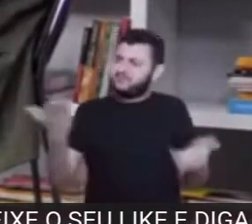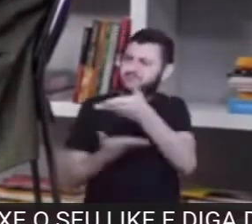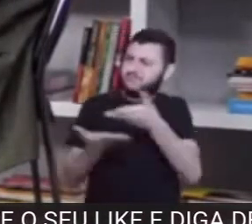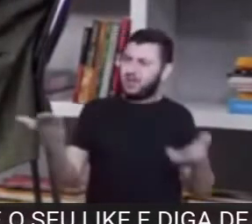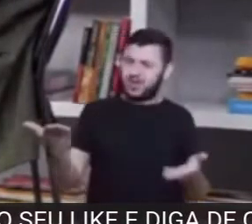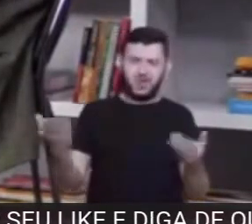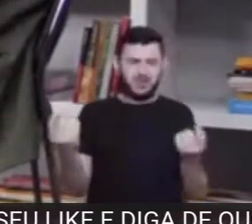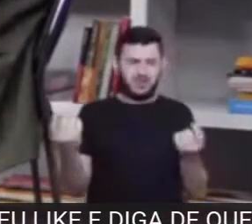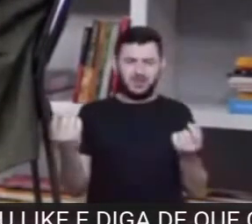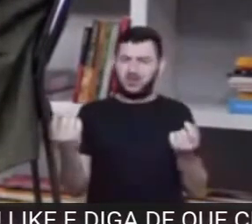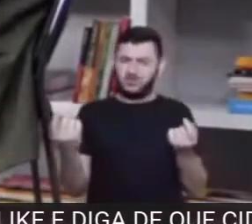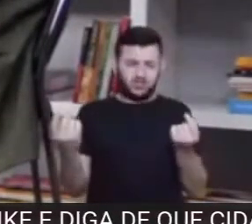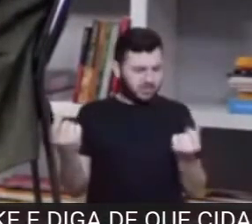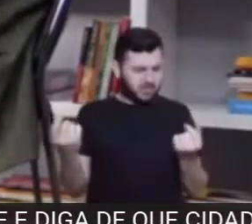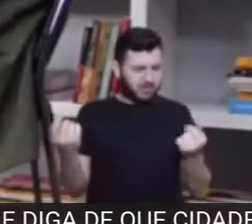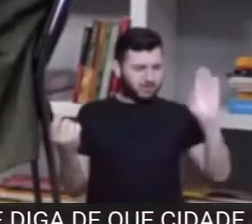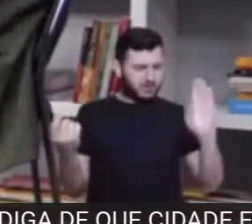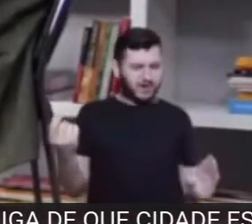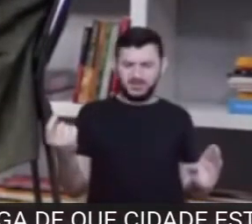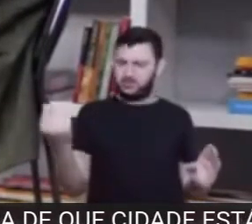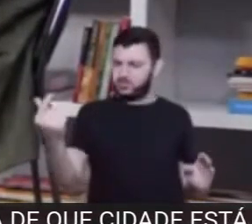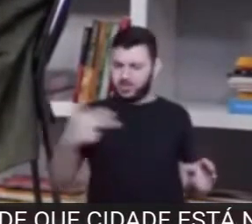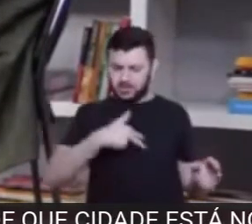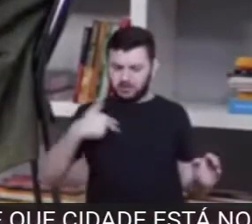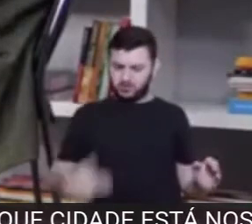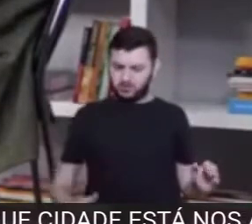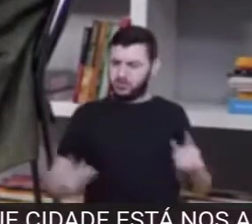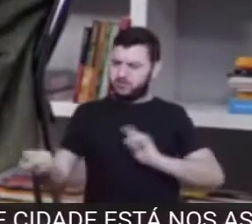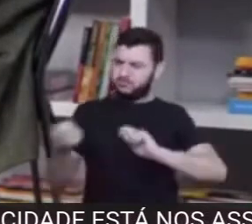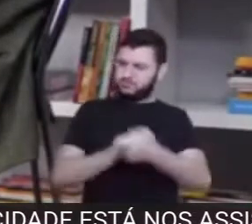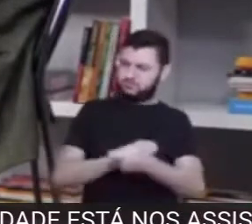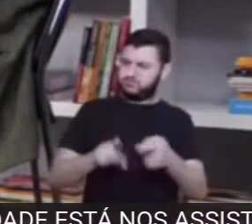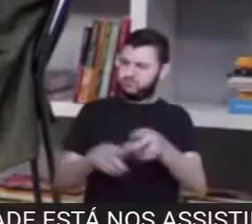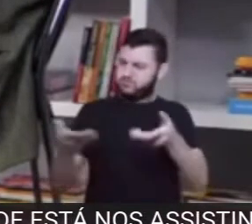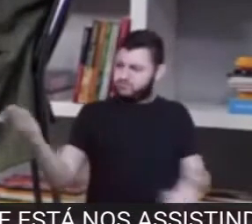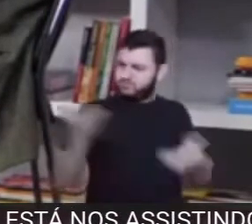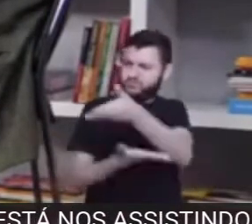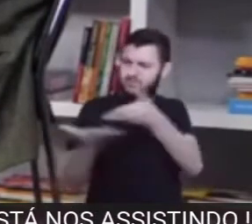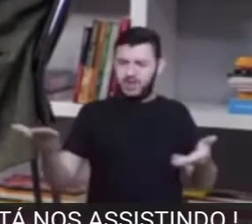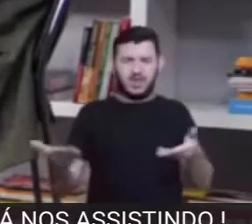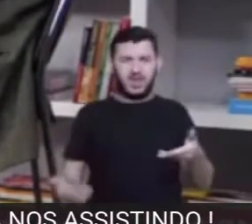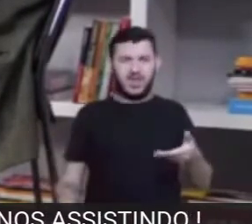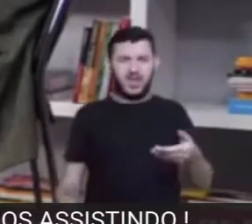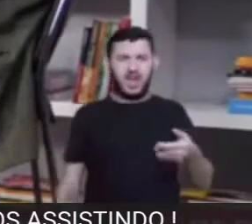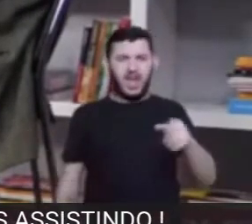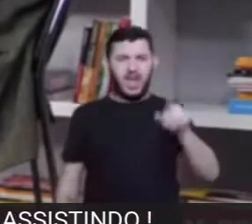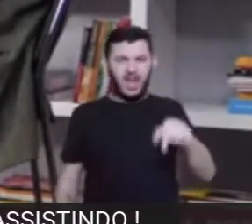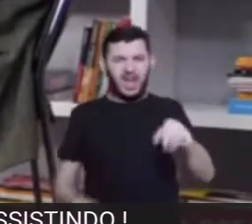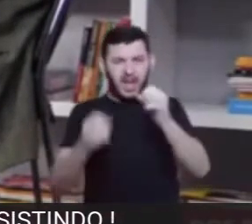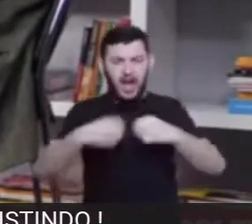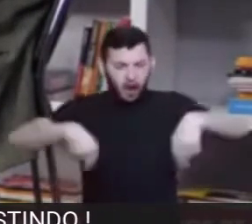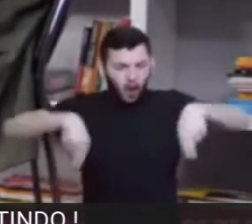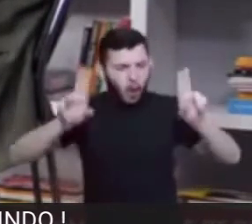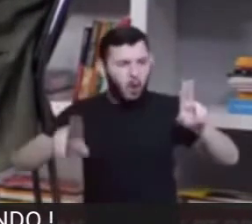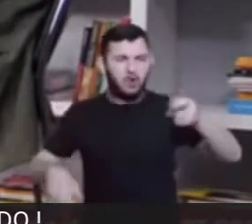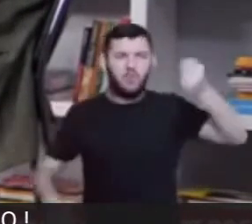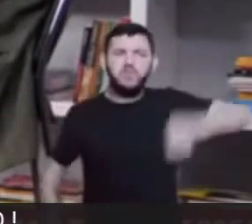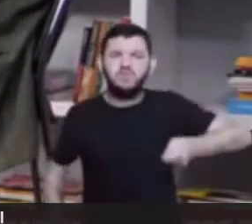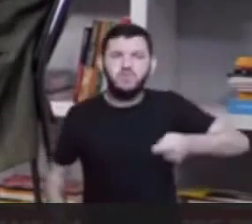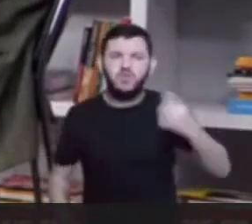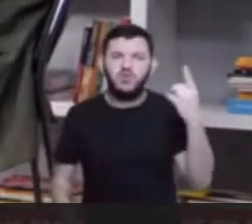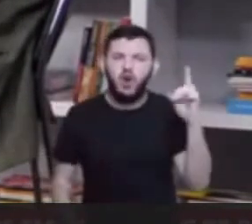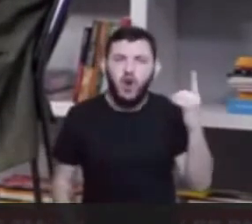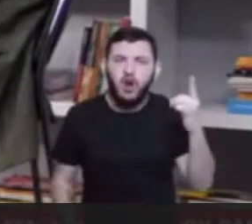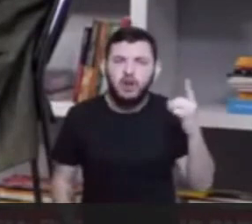Então, tem coisa... Quem pôs o dólar não foi a ONU. Não foi quem foi os Estados Unidos, que um belo dia impuseram o